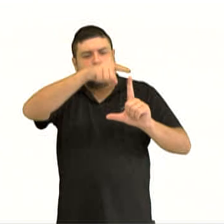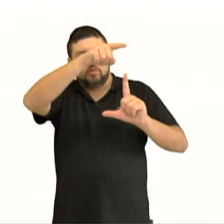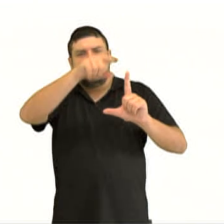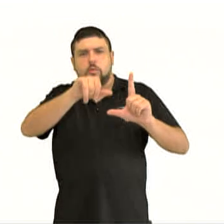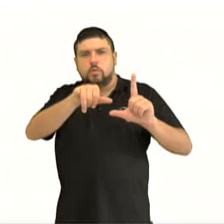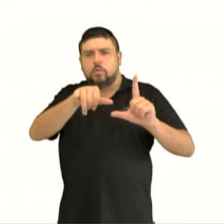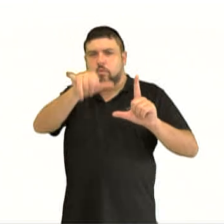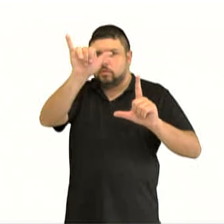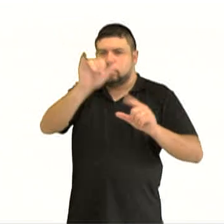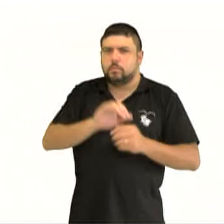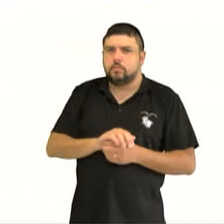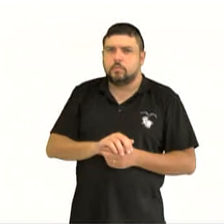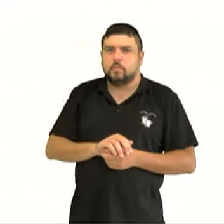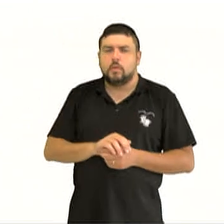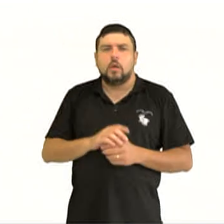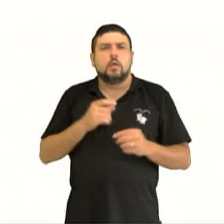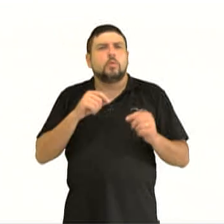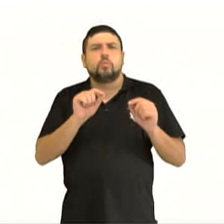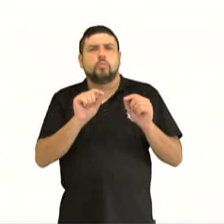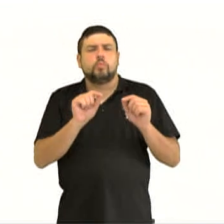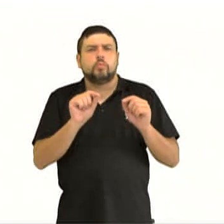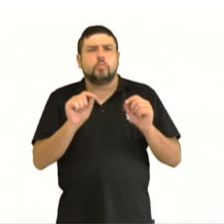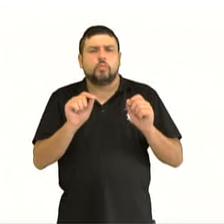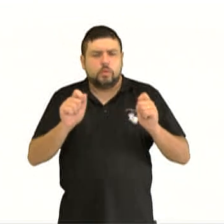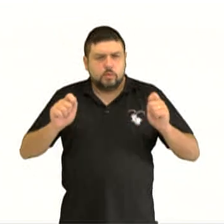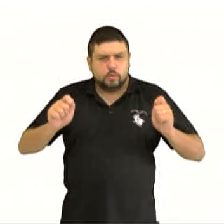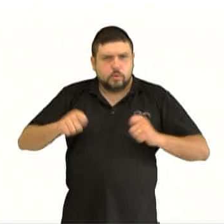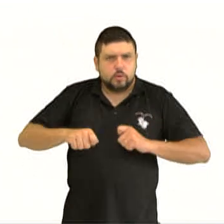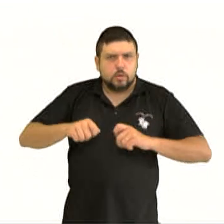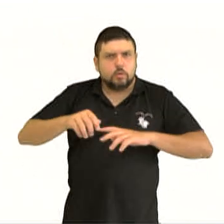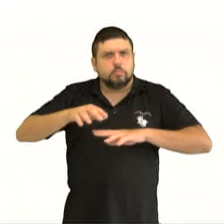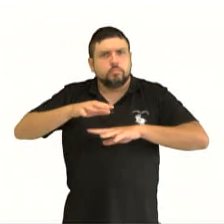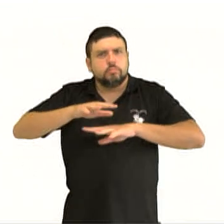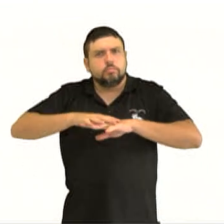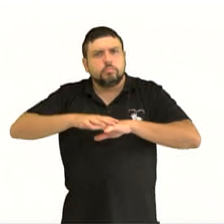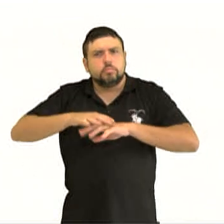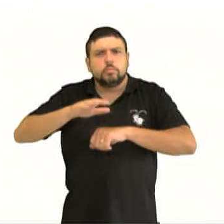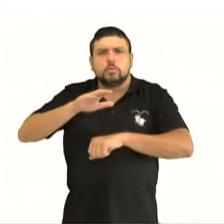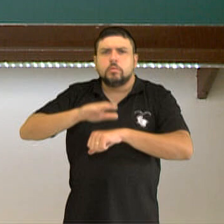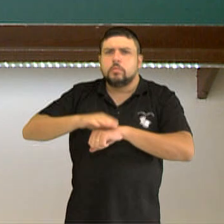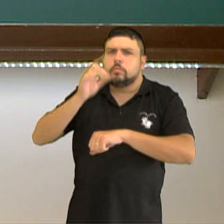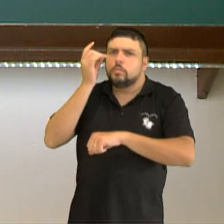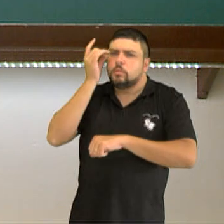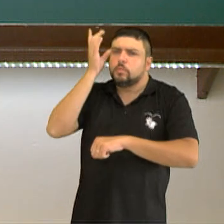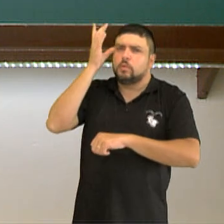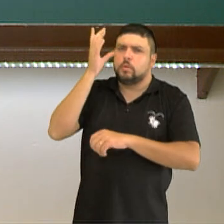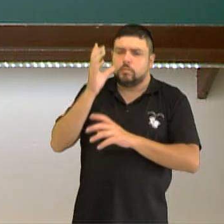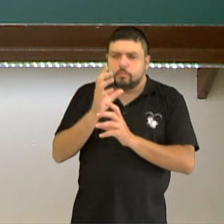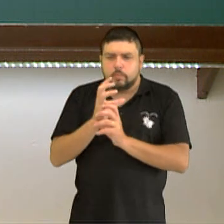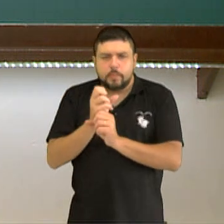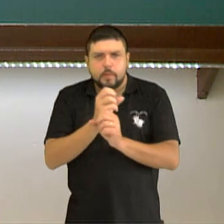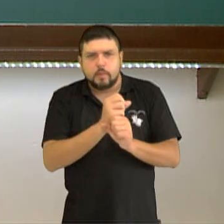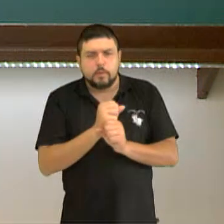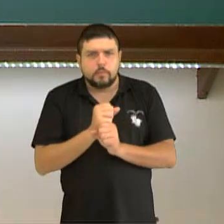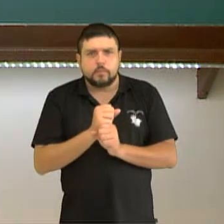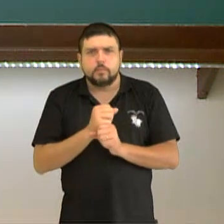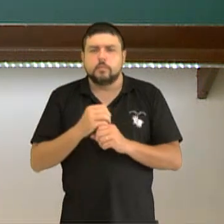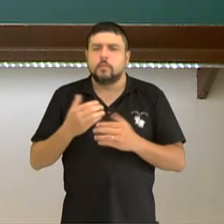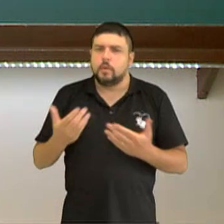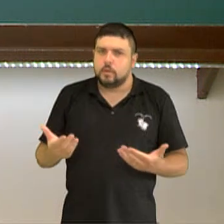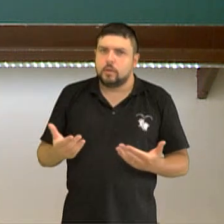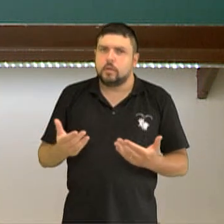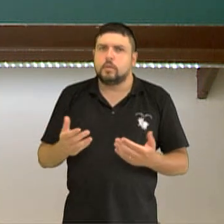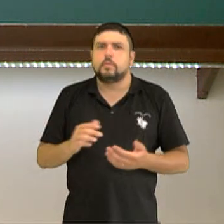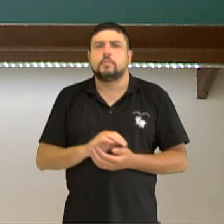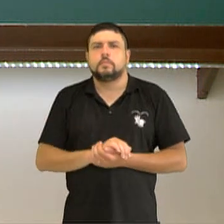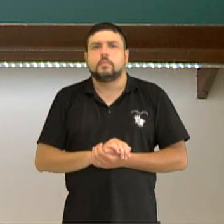facilitam algumas situações da matemática. Uma delas é a representação gráfica de uma função. Também